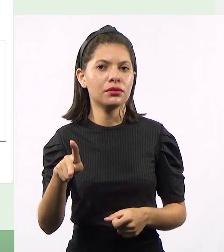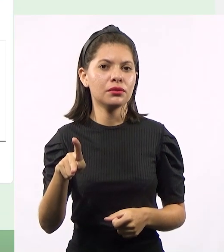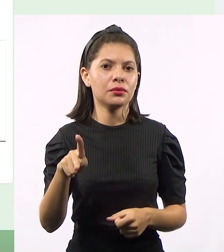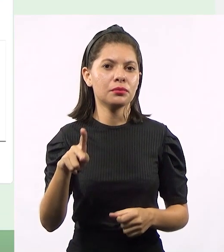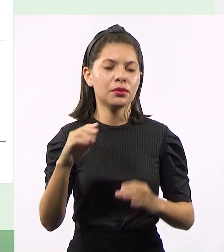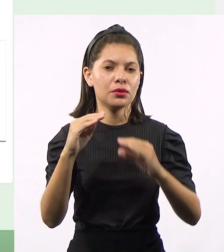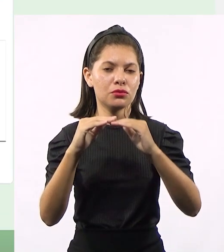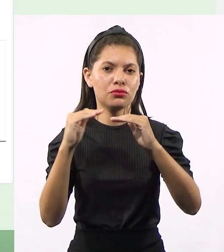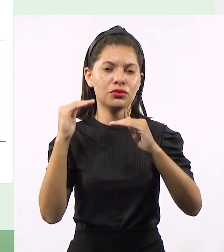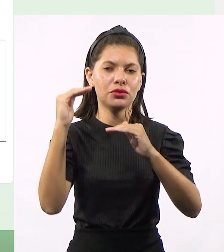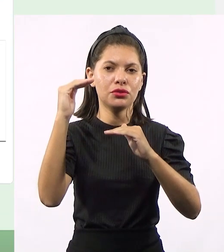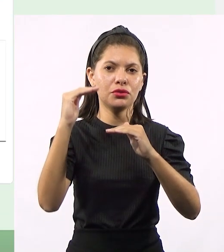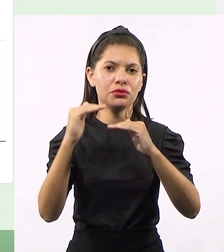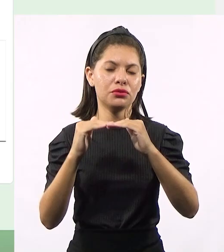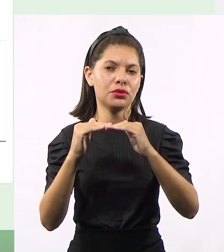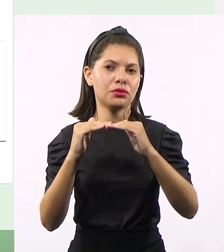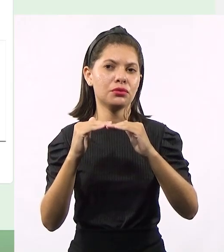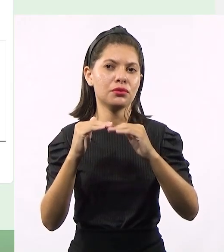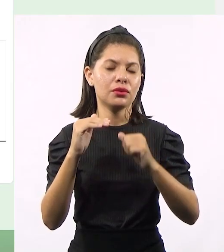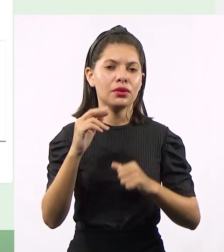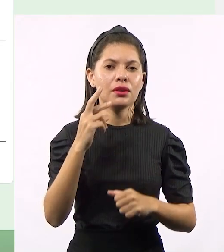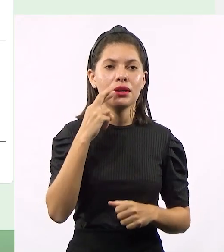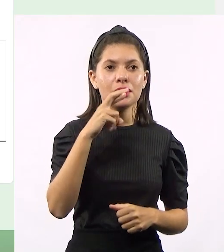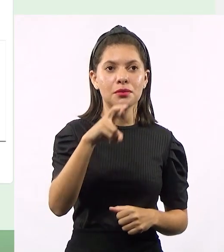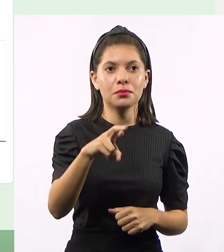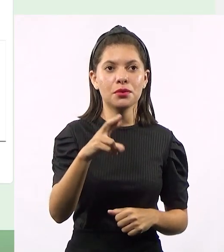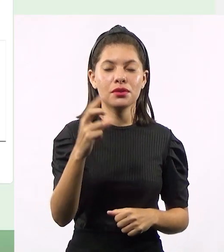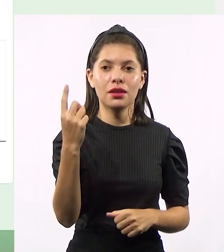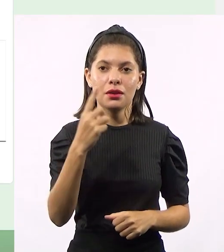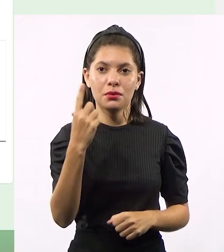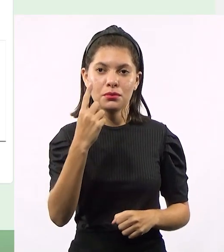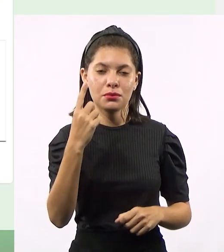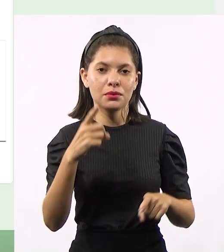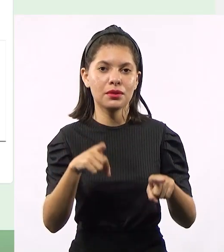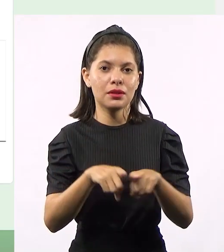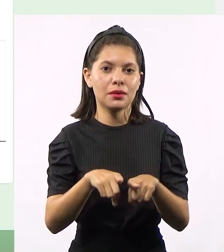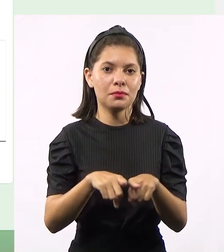de concordância, eu tenho resposta 1 e resposta 3. Tá?